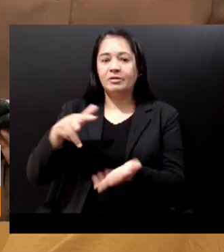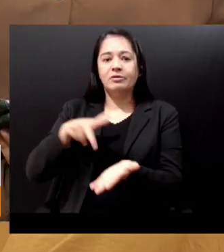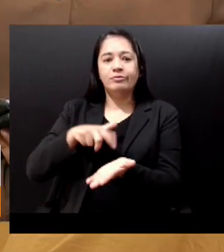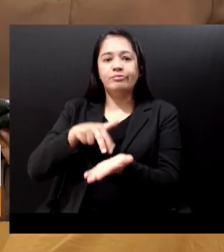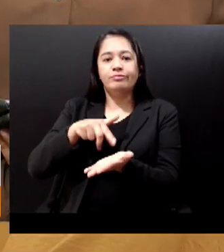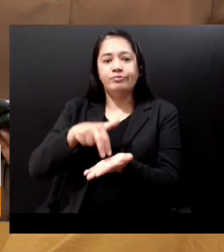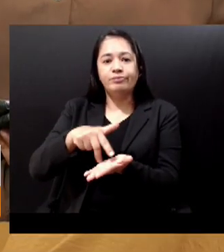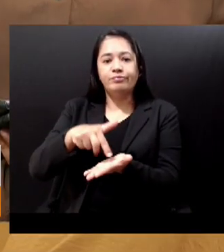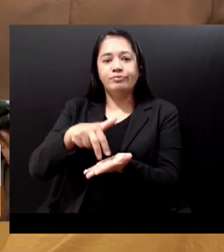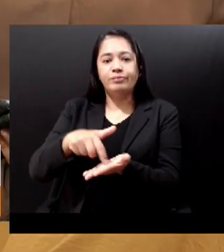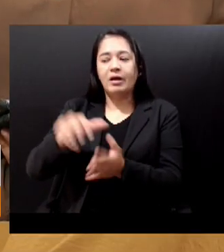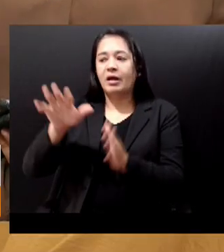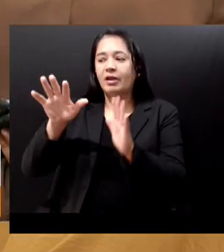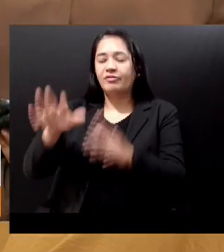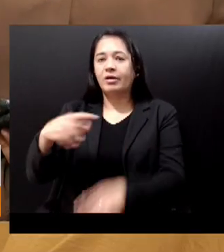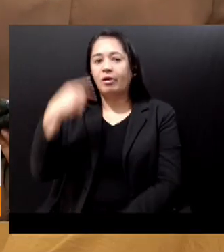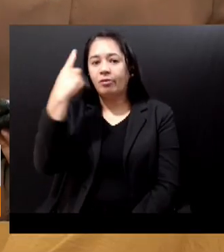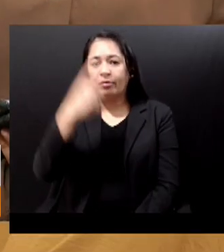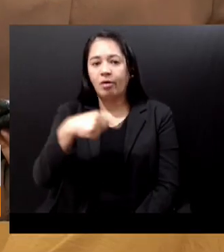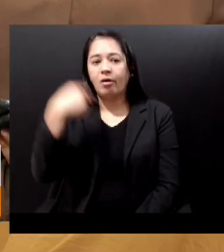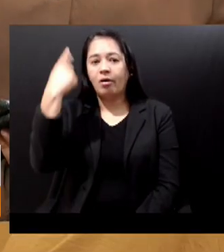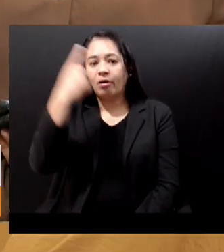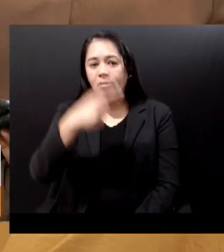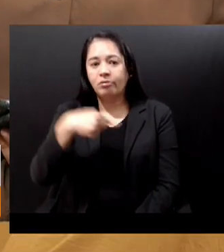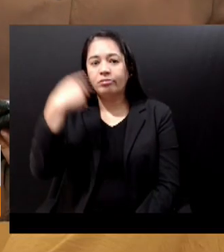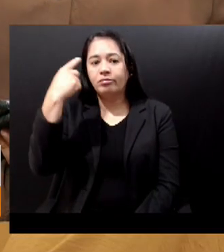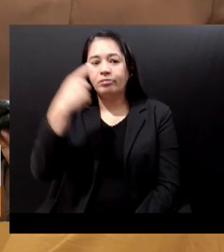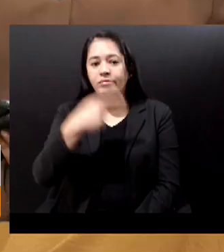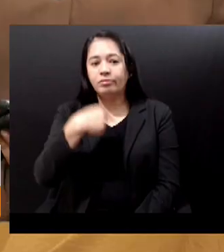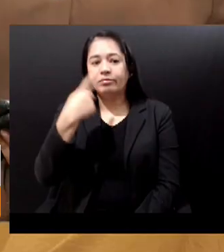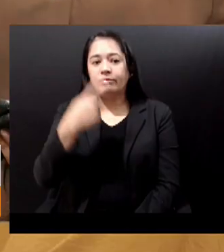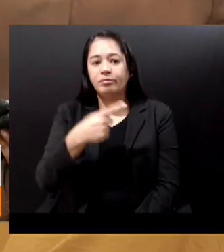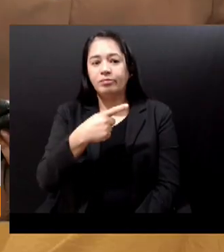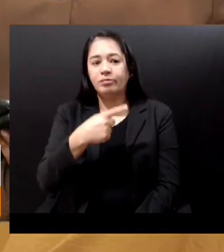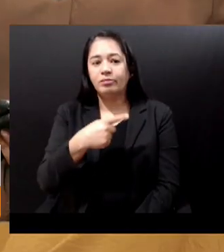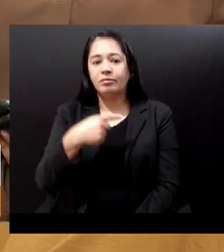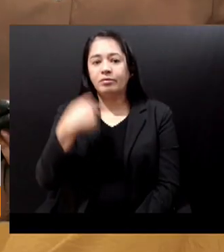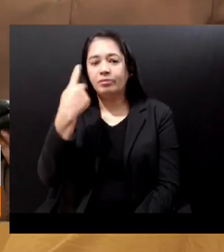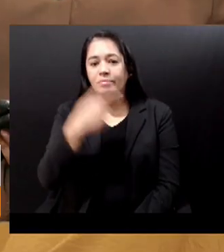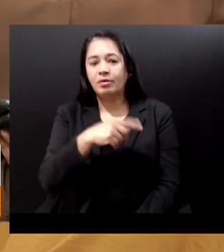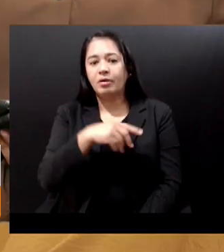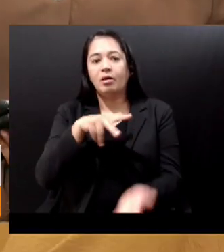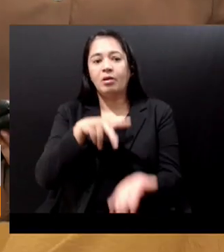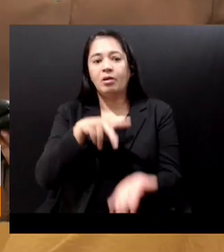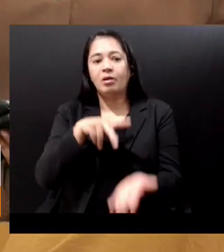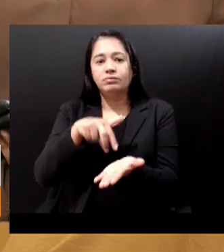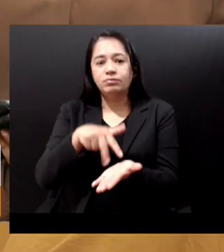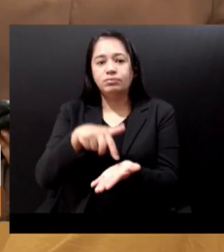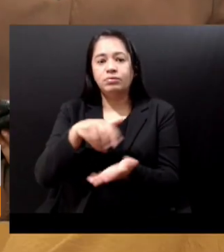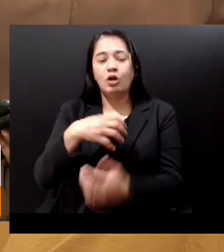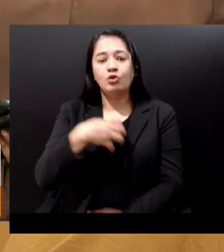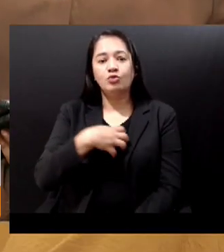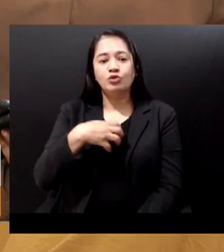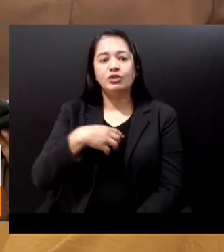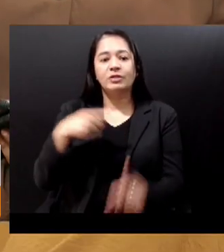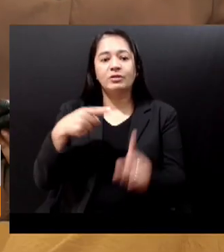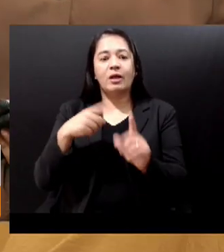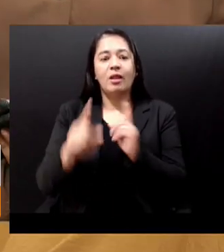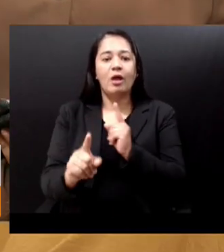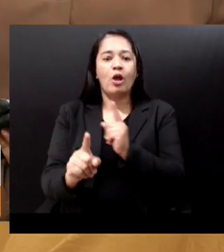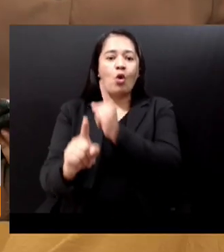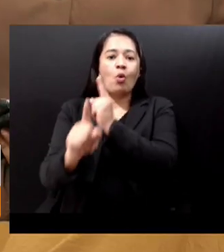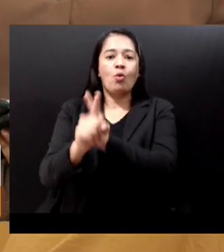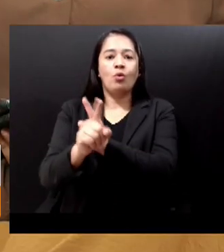lá 1 hora e 20, fica assistindo vídeo, assiste série e vai caminhando. É uma forma que ela achou de se